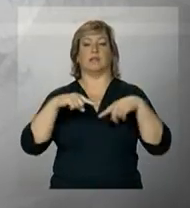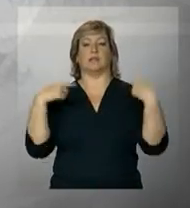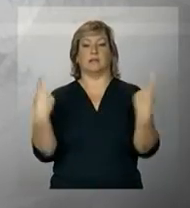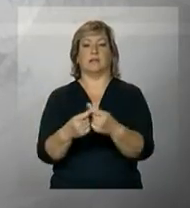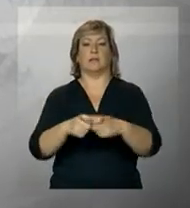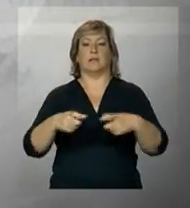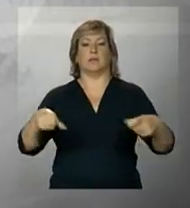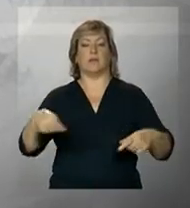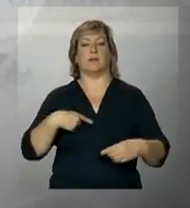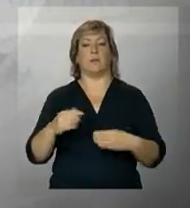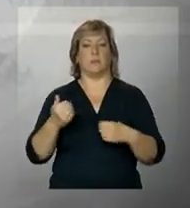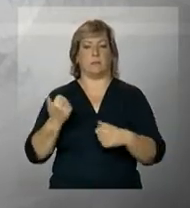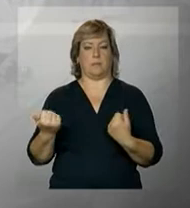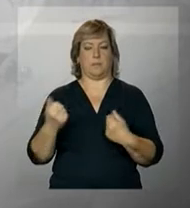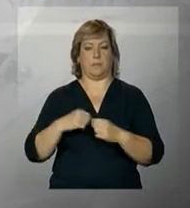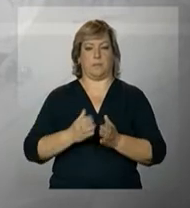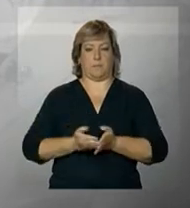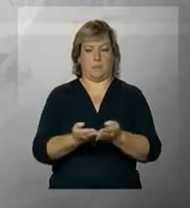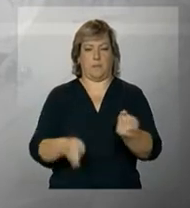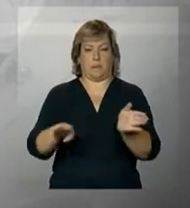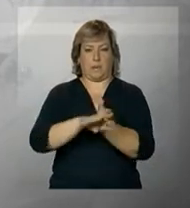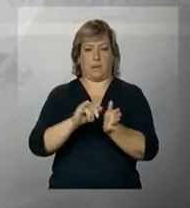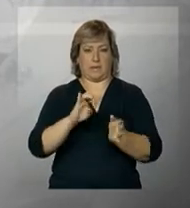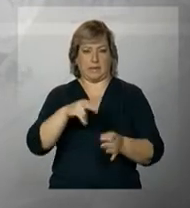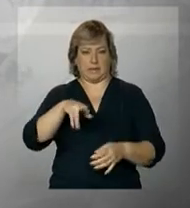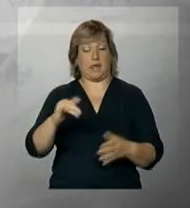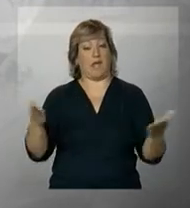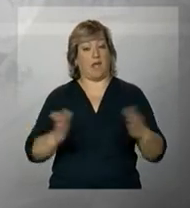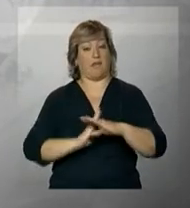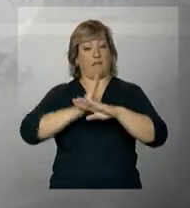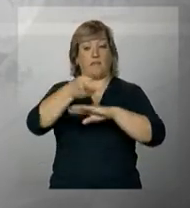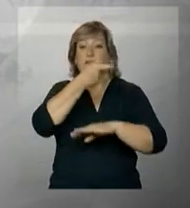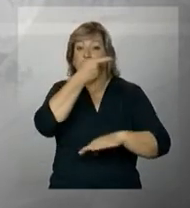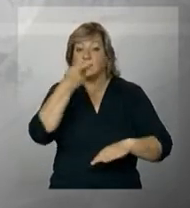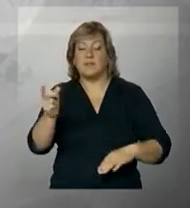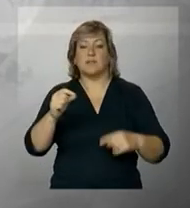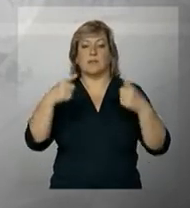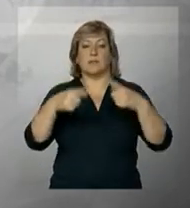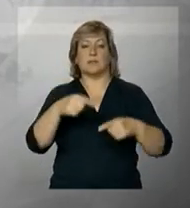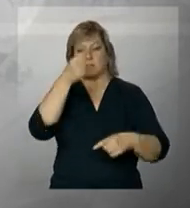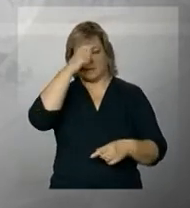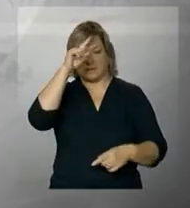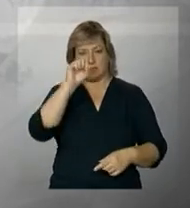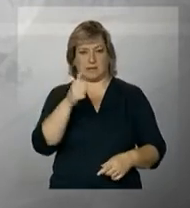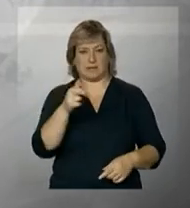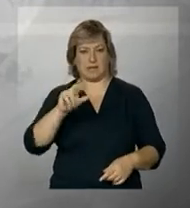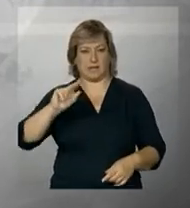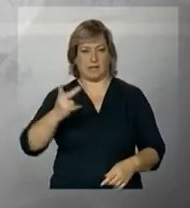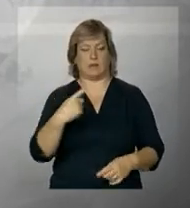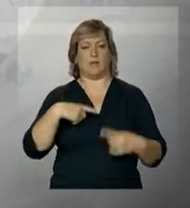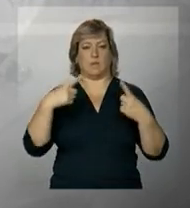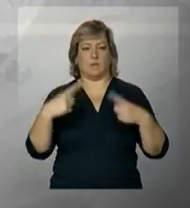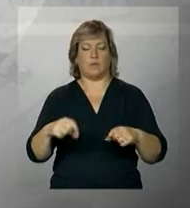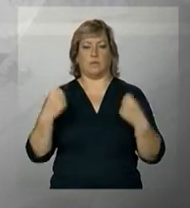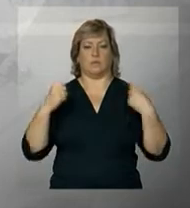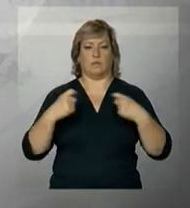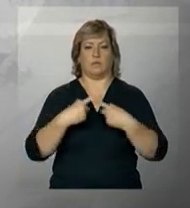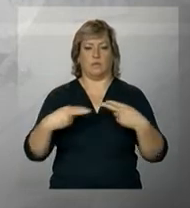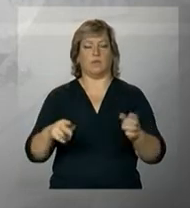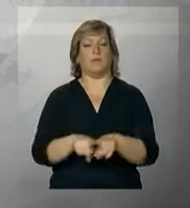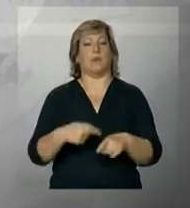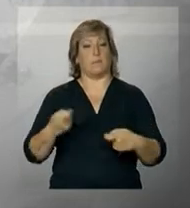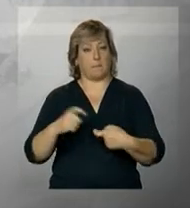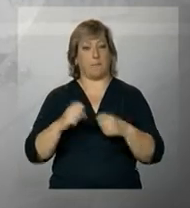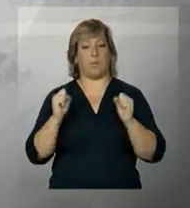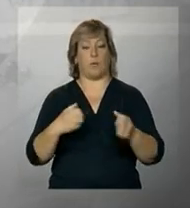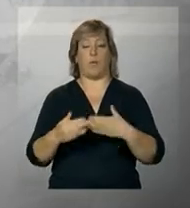do Porto do Itaqui e agora segue para a visita à rede Sara de hospitais de neuroreabilitação. E nós